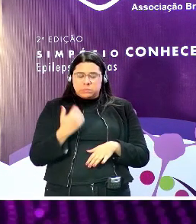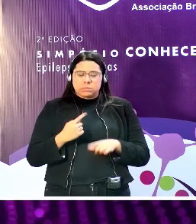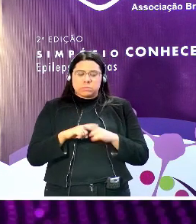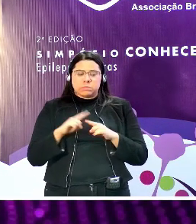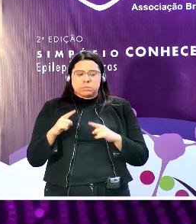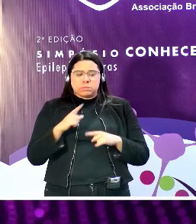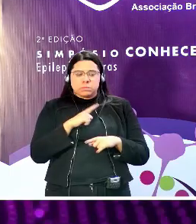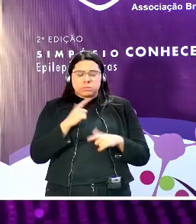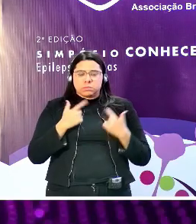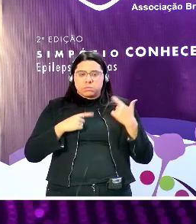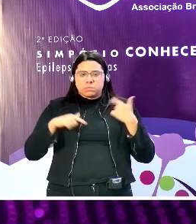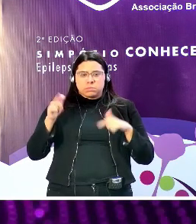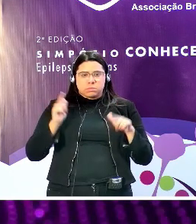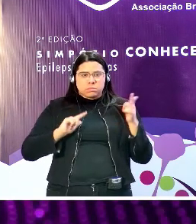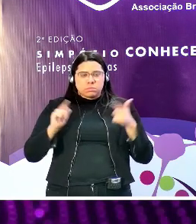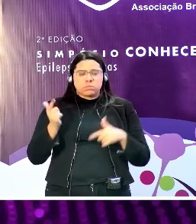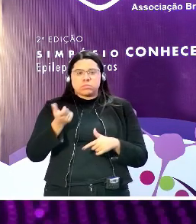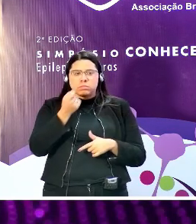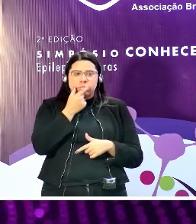outros medicamentos que não